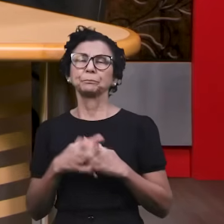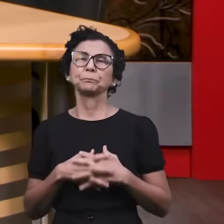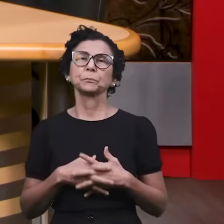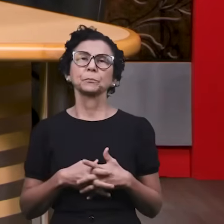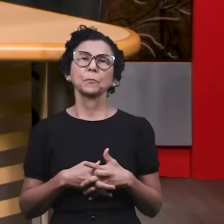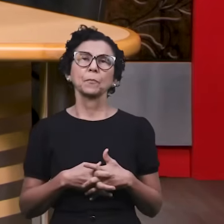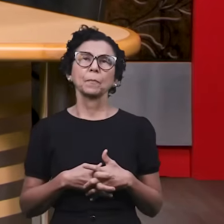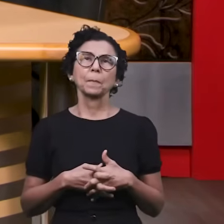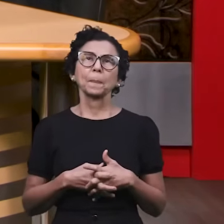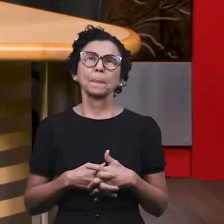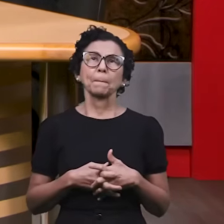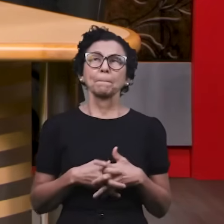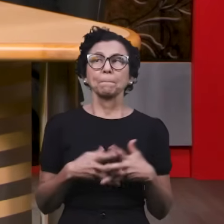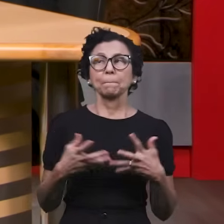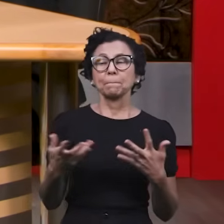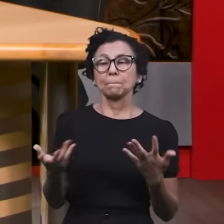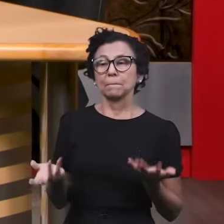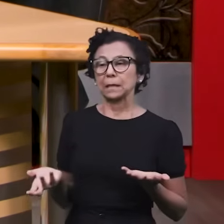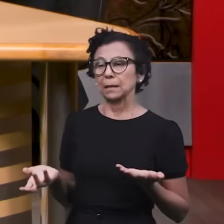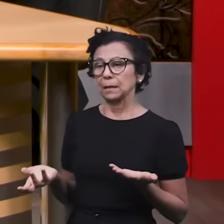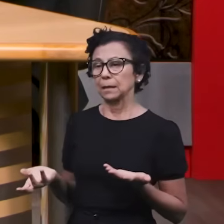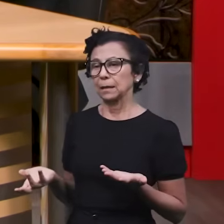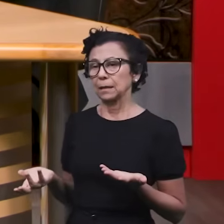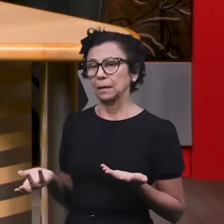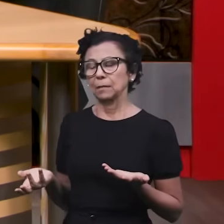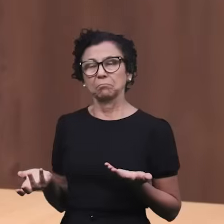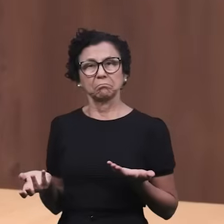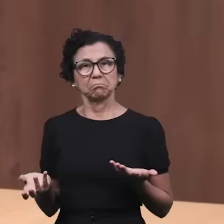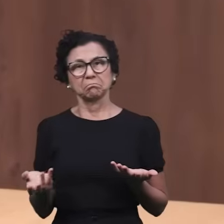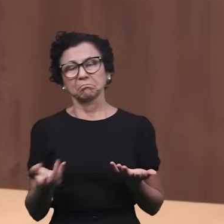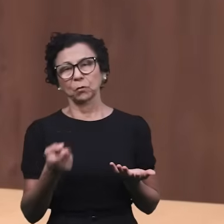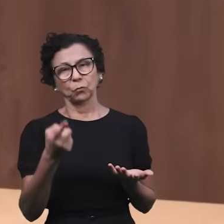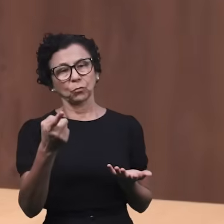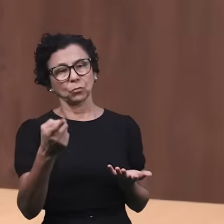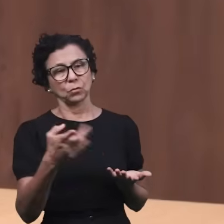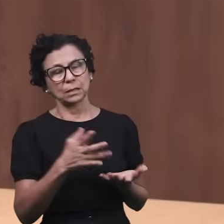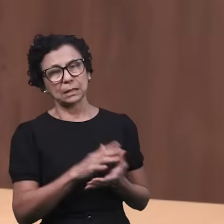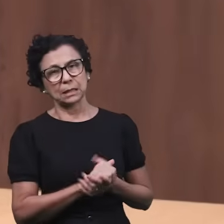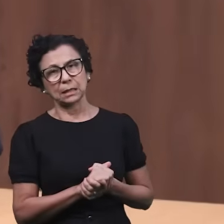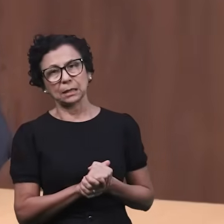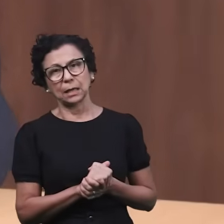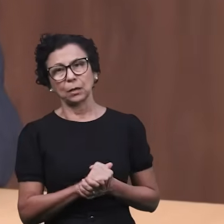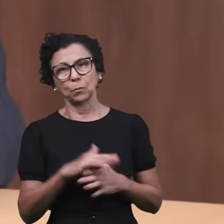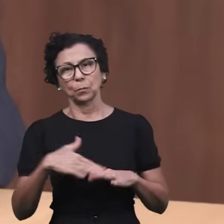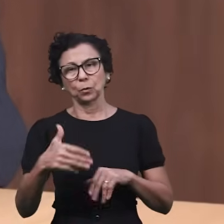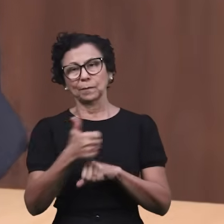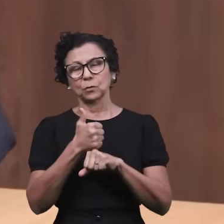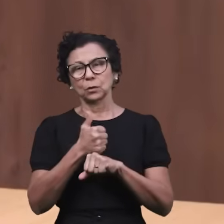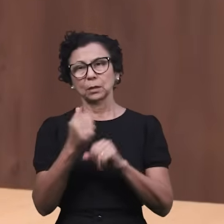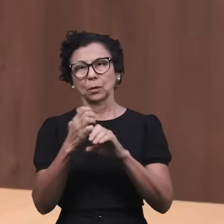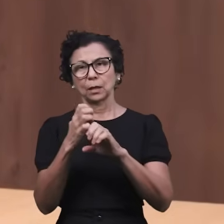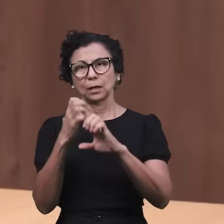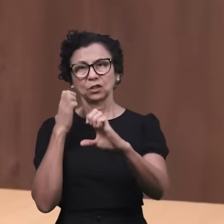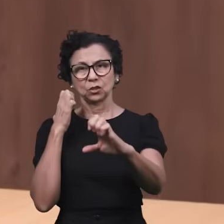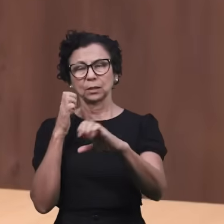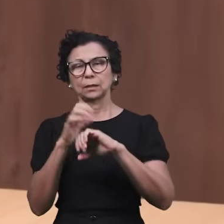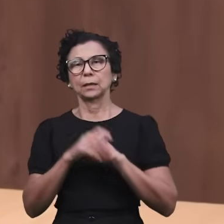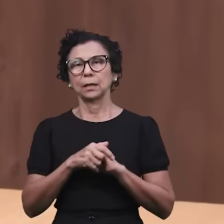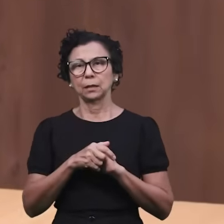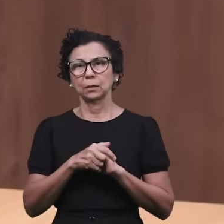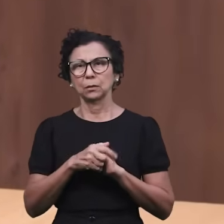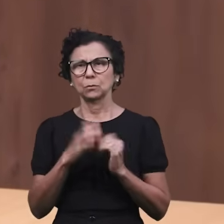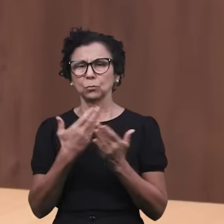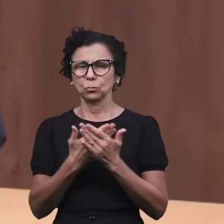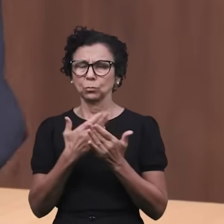é claro que você tem o engenheiro, mas ele aprendeu a fazer